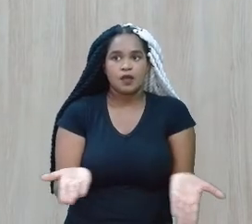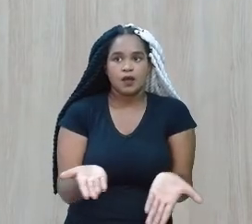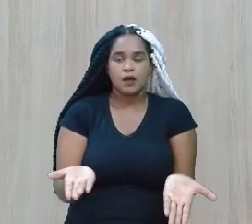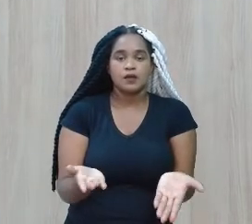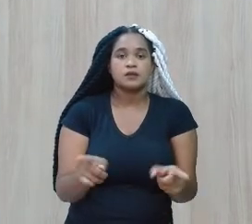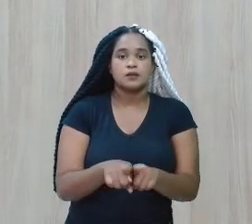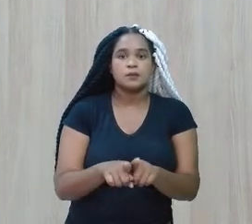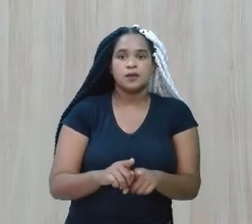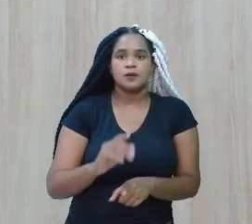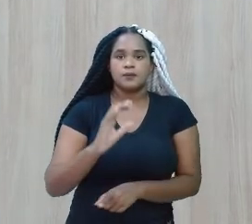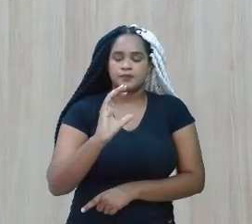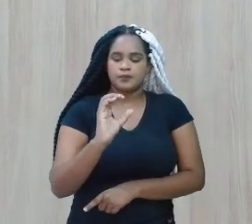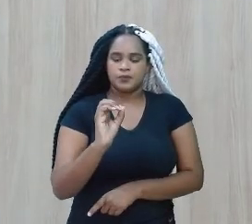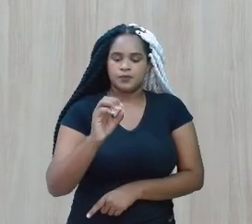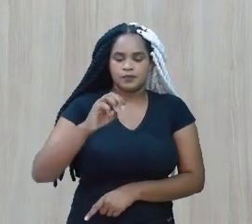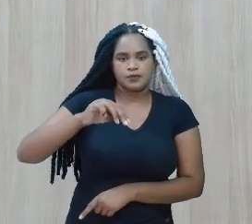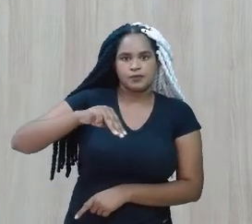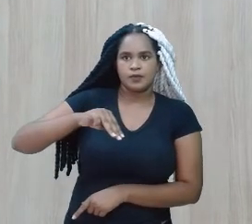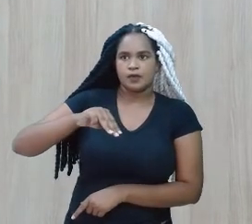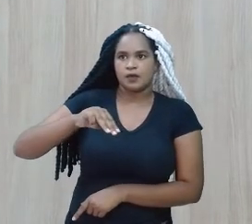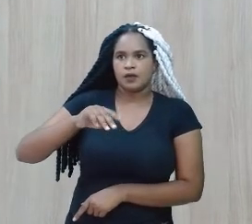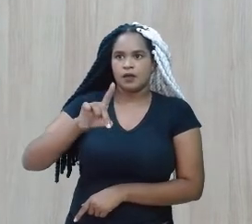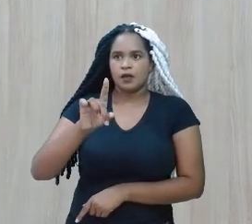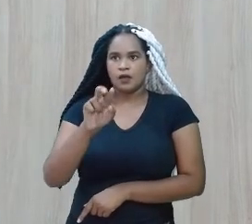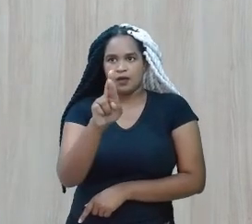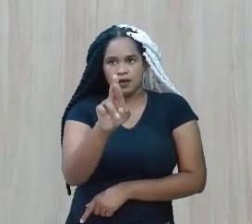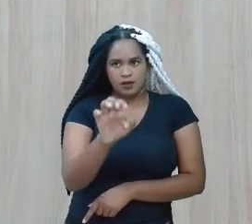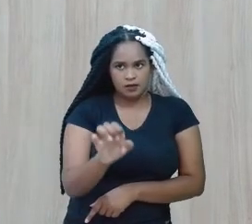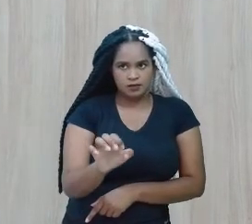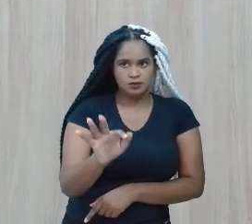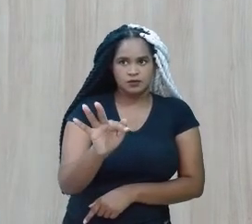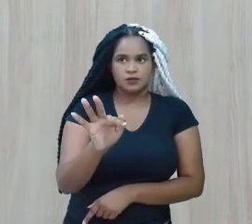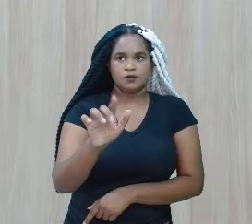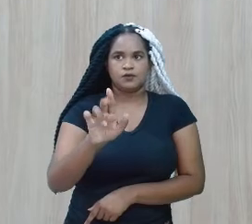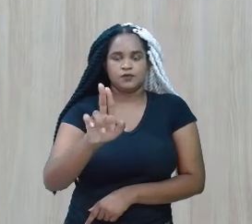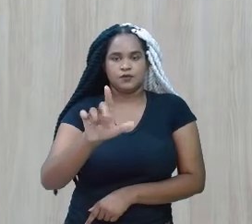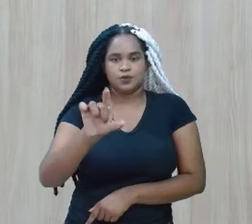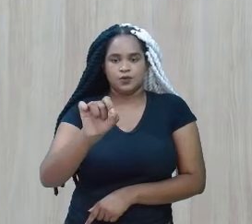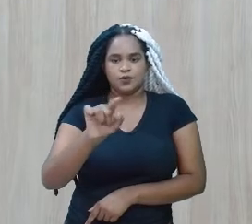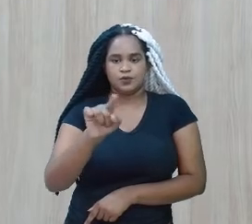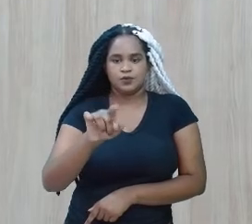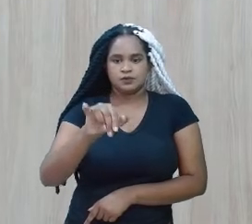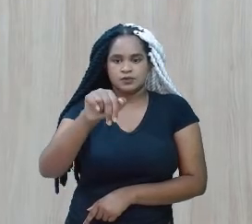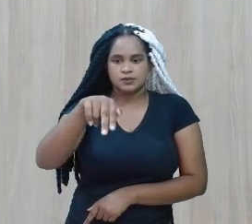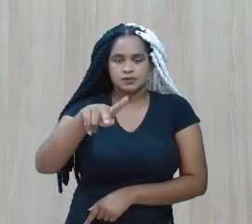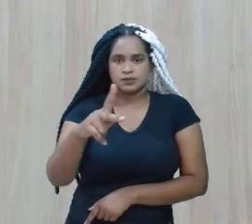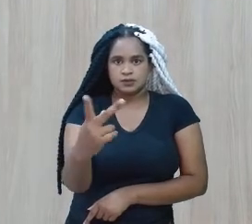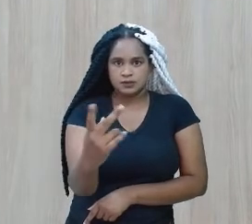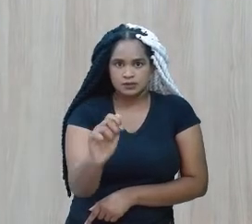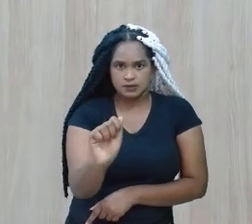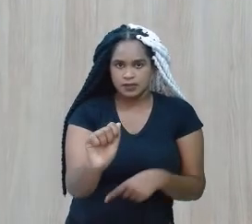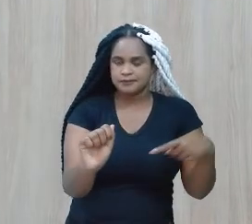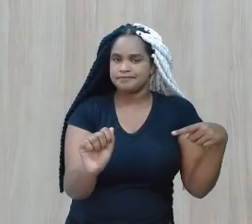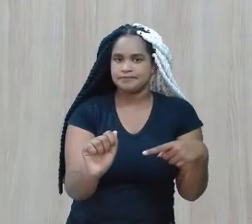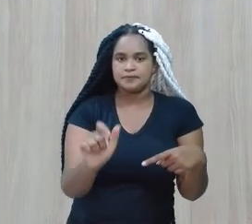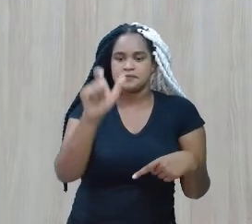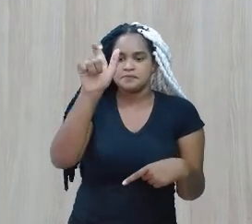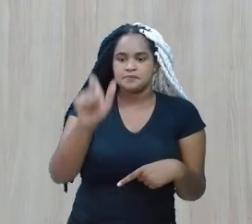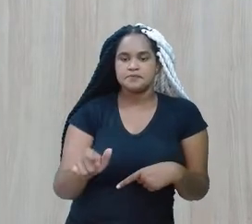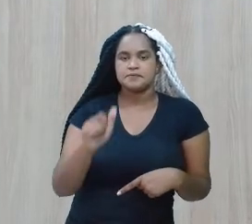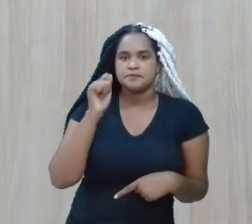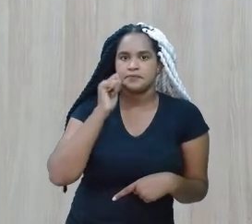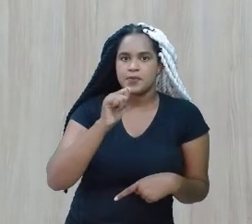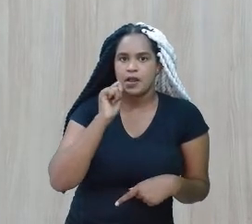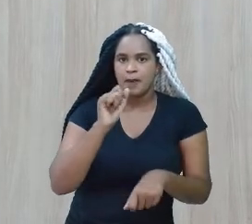revendo, nós temos a comadre Florzinha também, que é conhecida como a protetora da mata, e aí nós